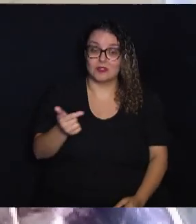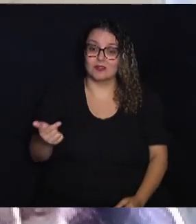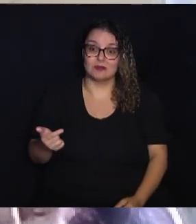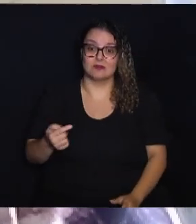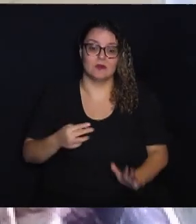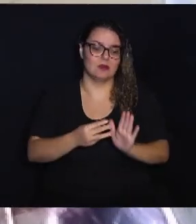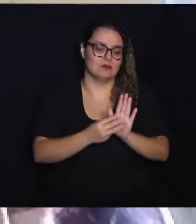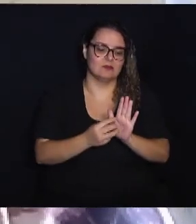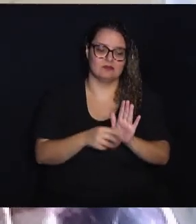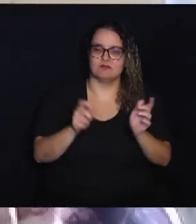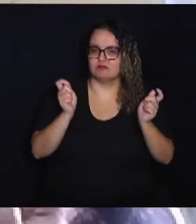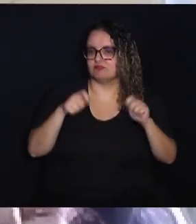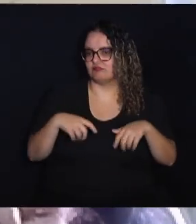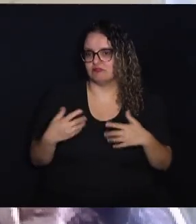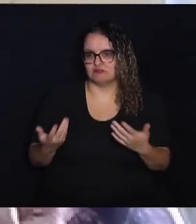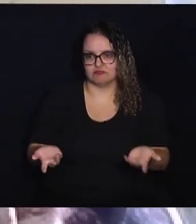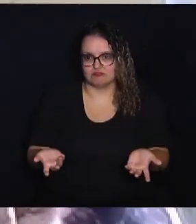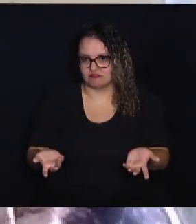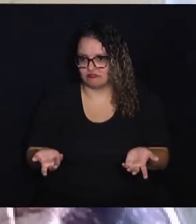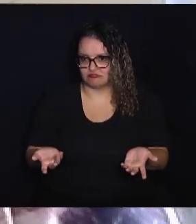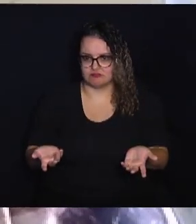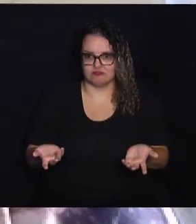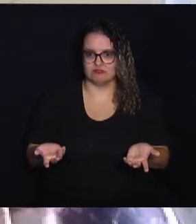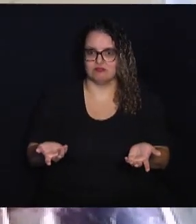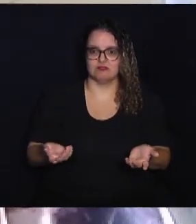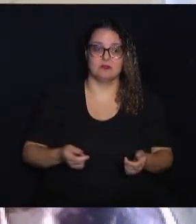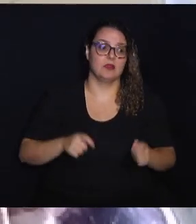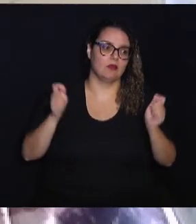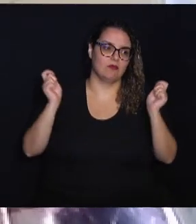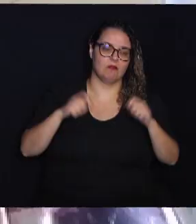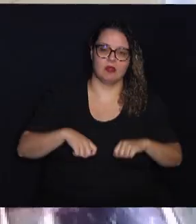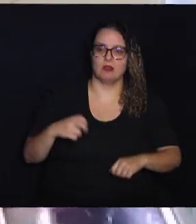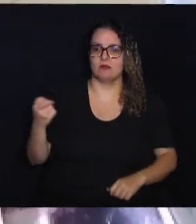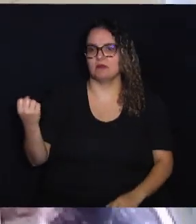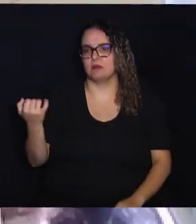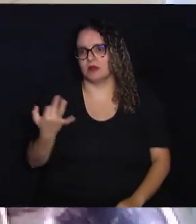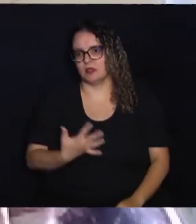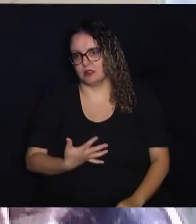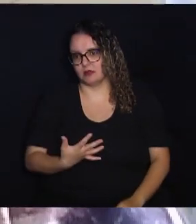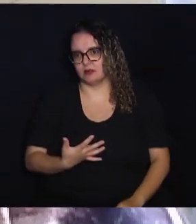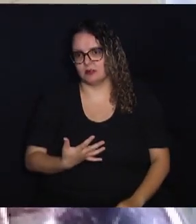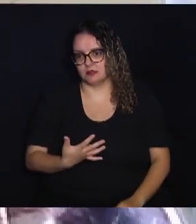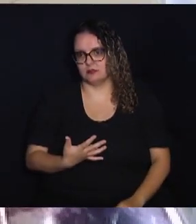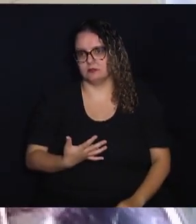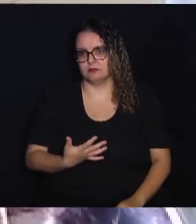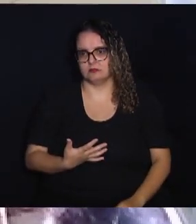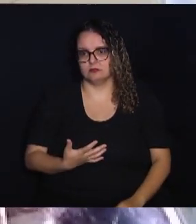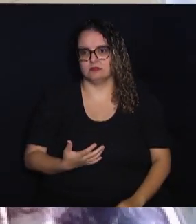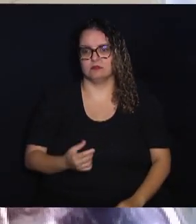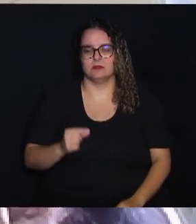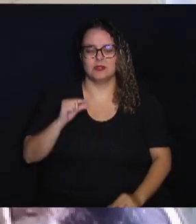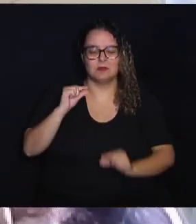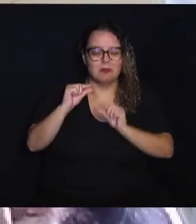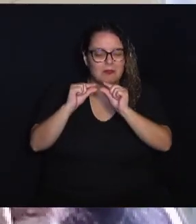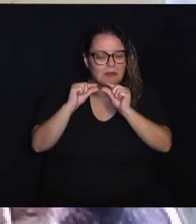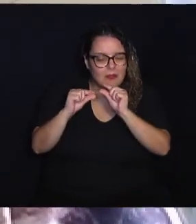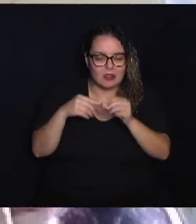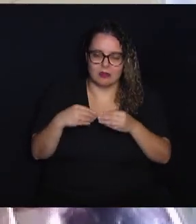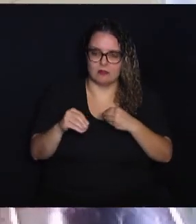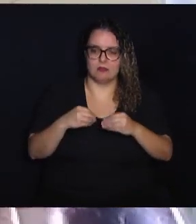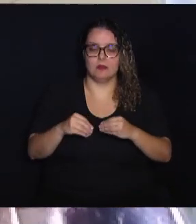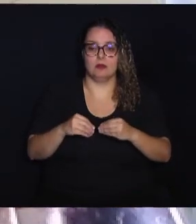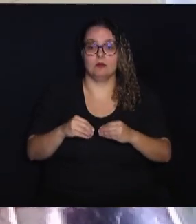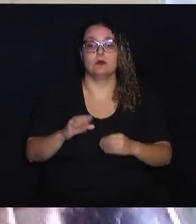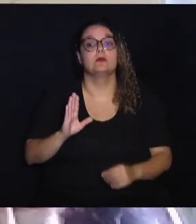existem ainda métodos muito eficientes e muito eficazes para quantificar essa quantidade de microplásticos,